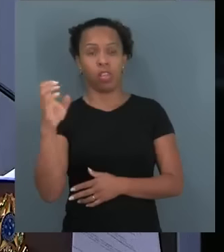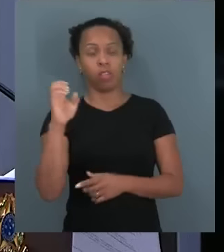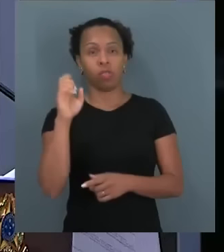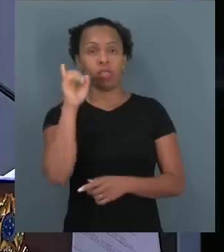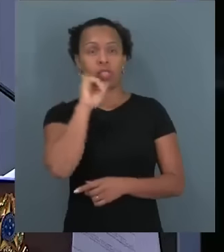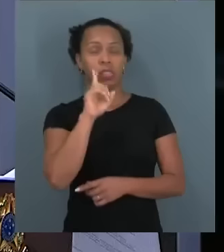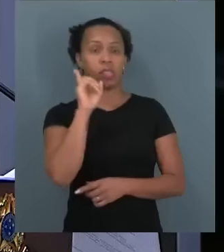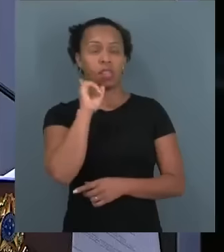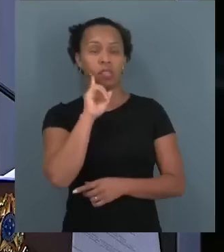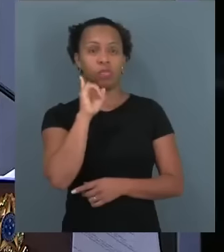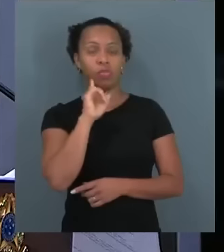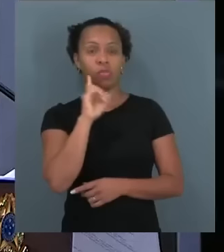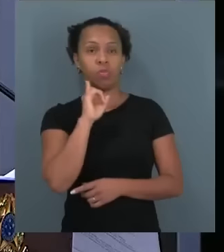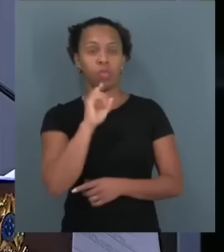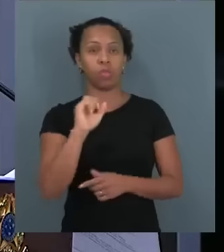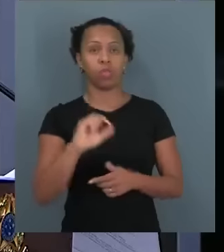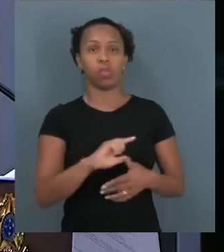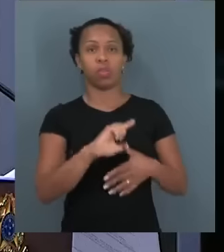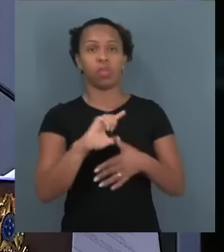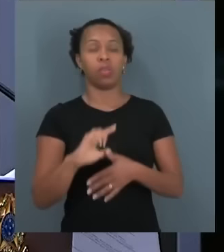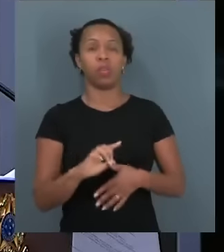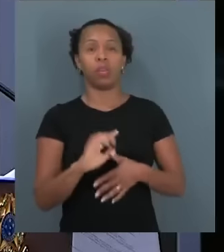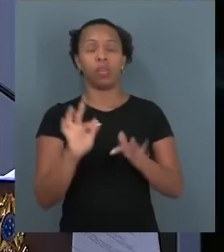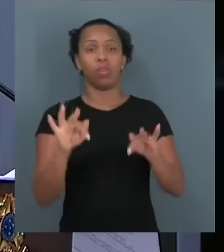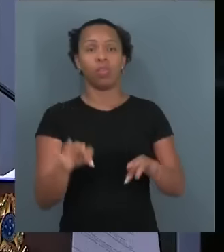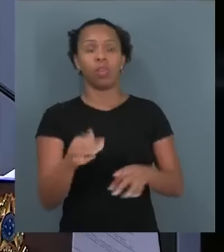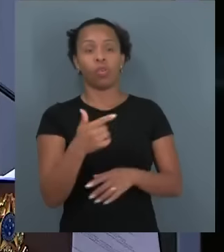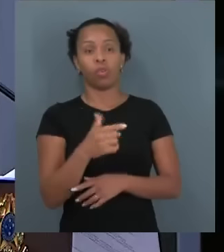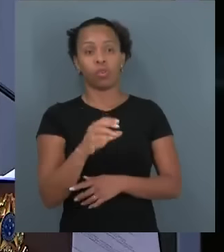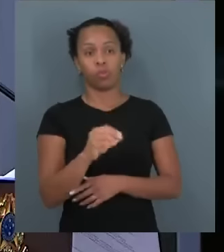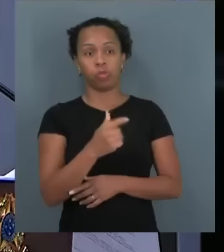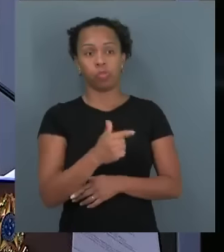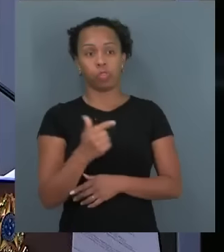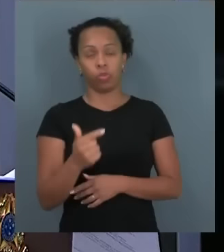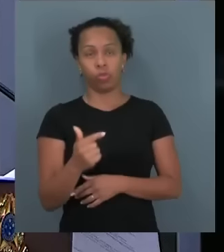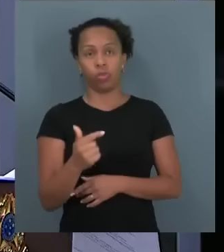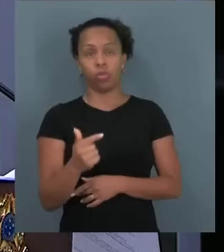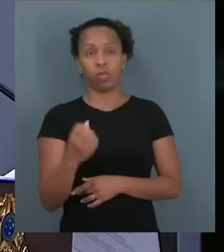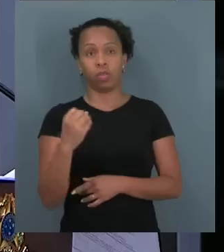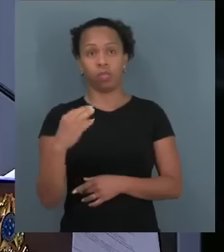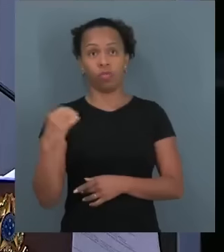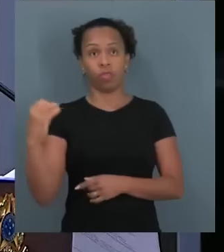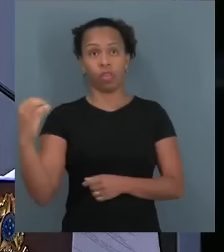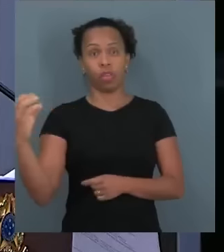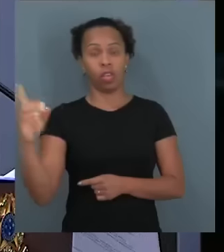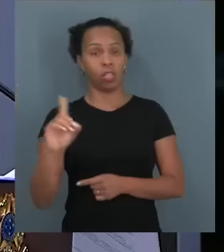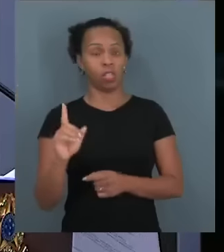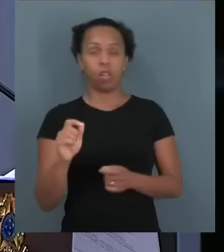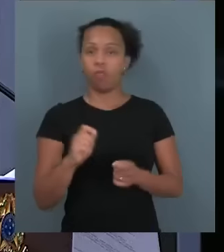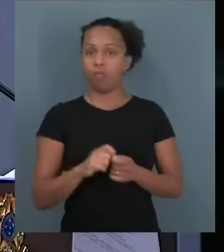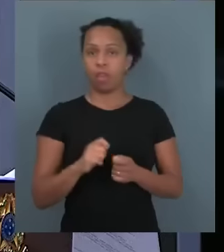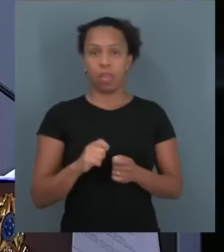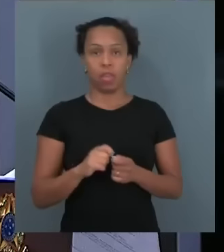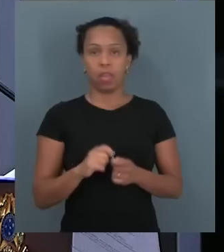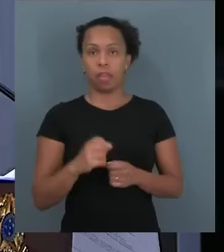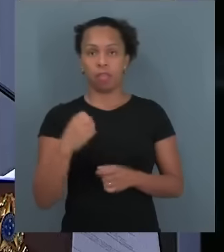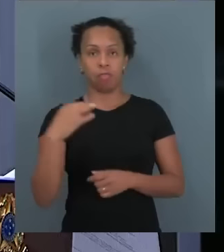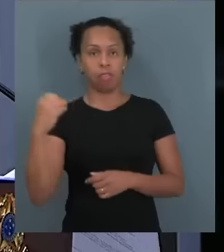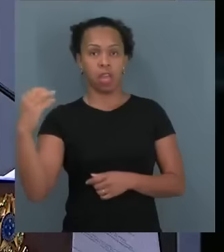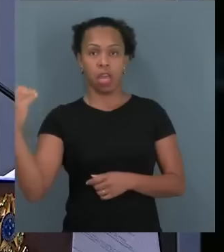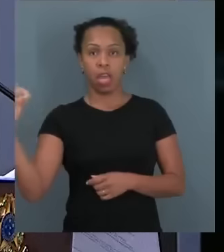Unidos da América no final de 2022. Uma viagem que ele não fez, uma viagem que